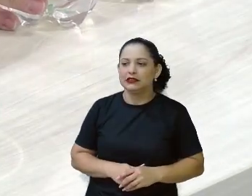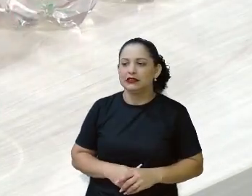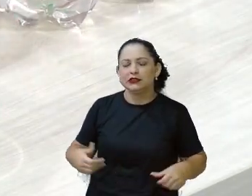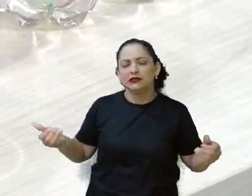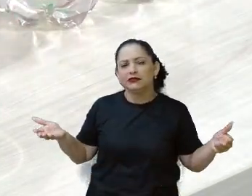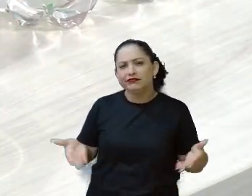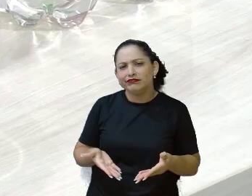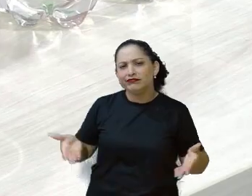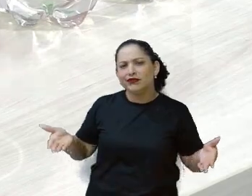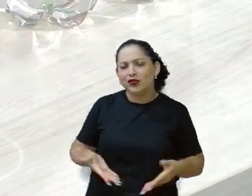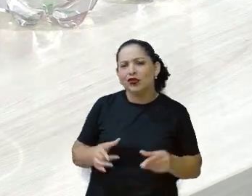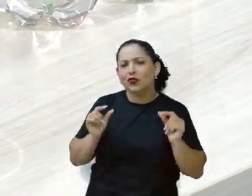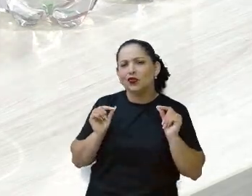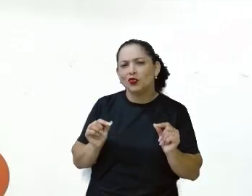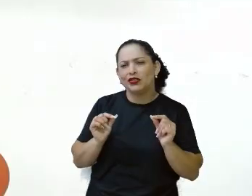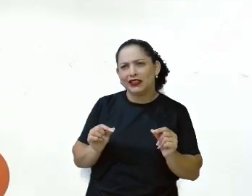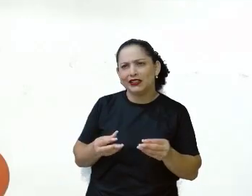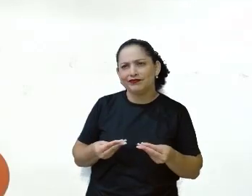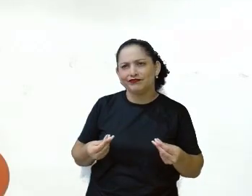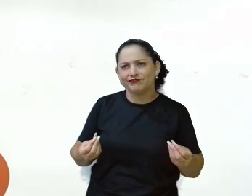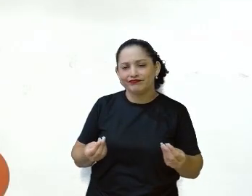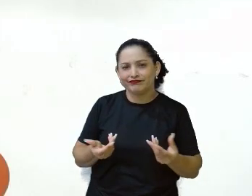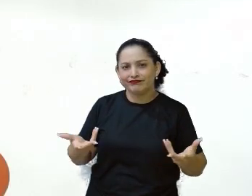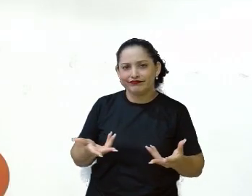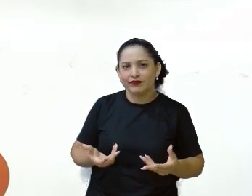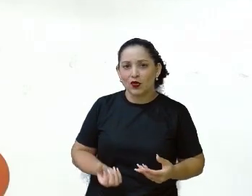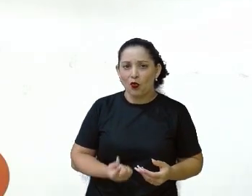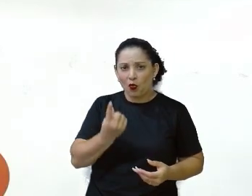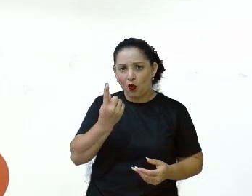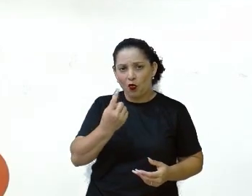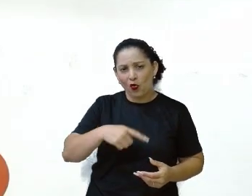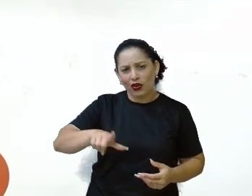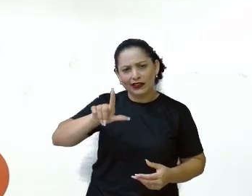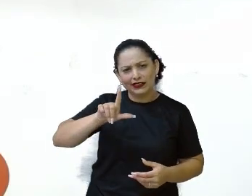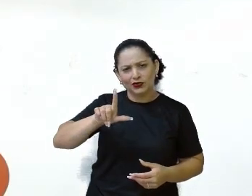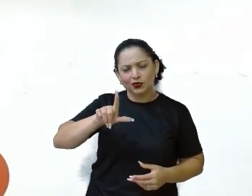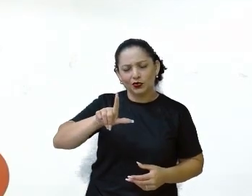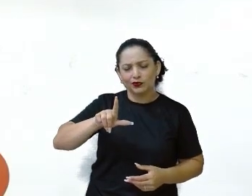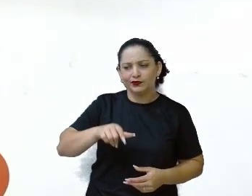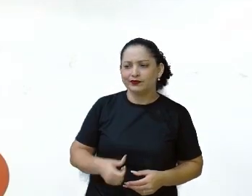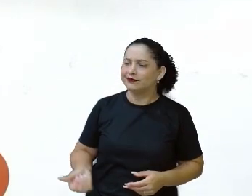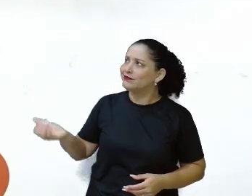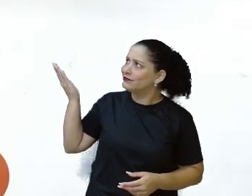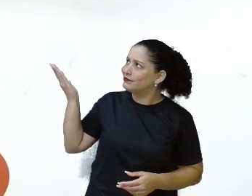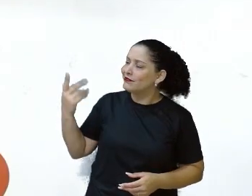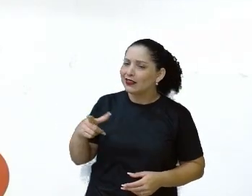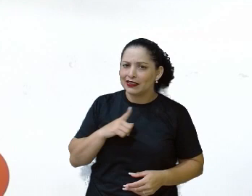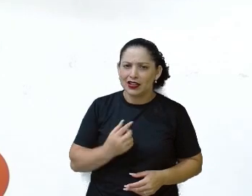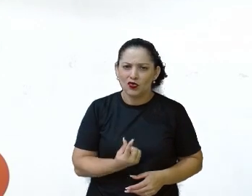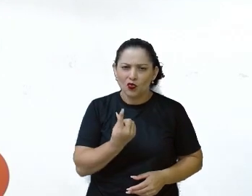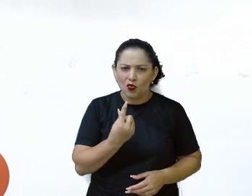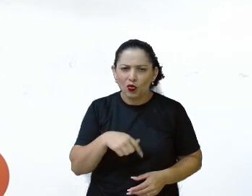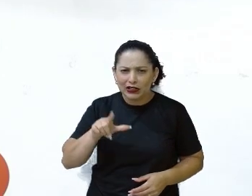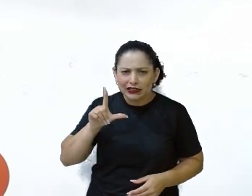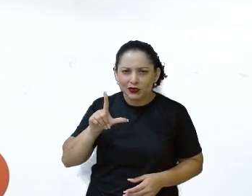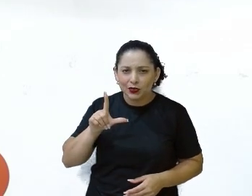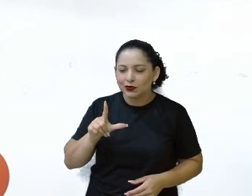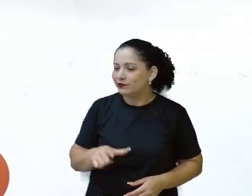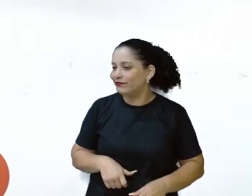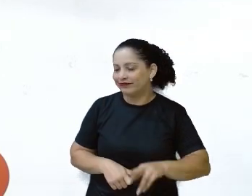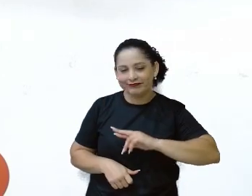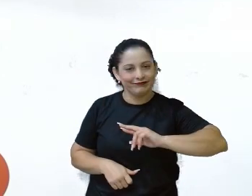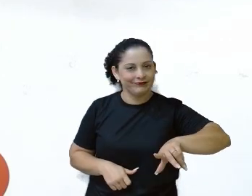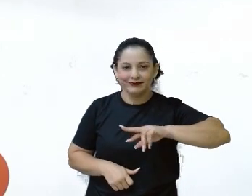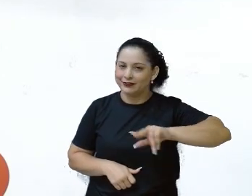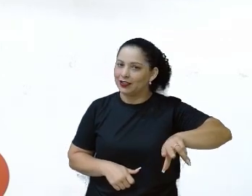Professora, mas a senhora está me falando de 1 litro. A senhora me falou de litro. Isso daqui tem 1 litro? Não, não